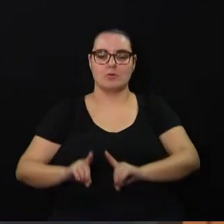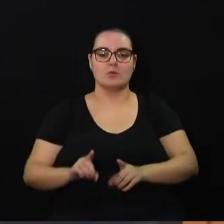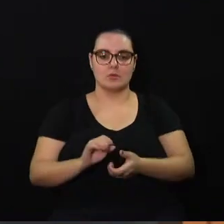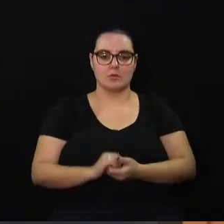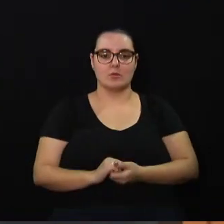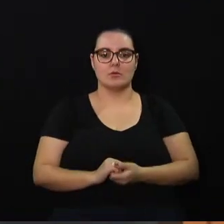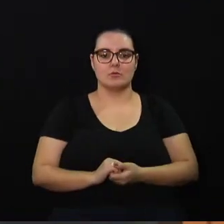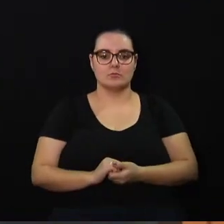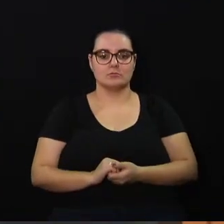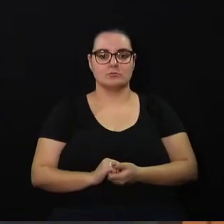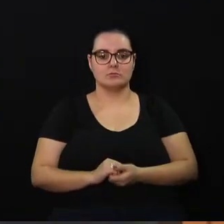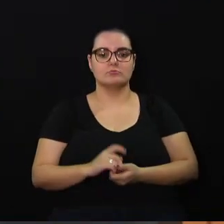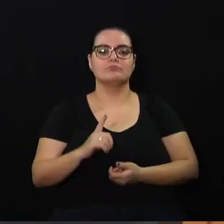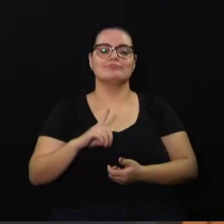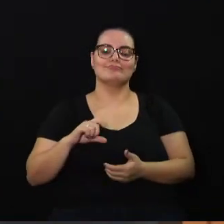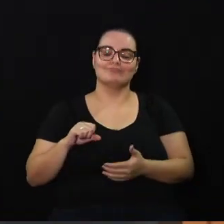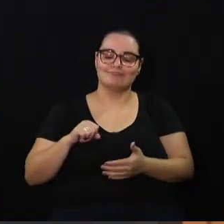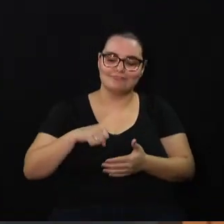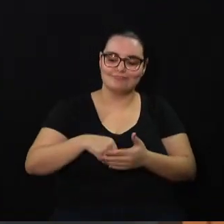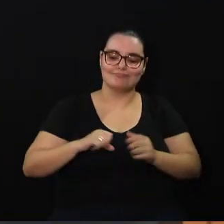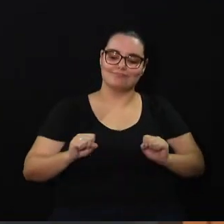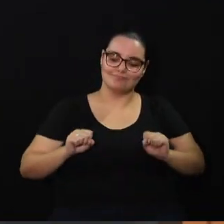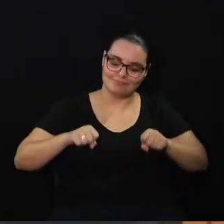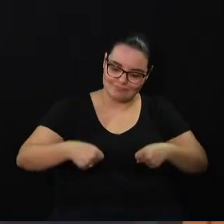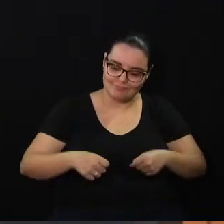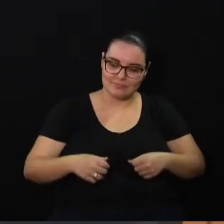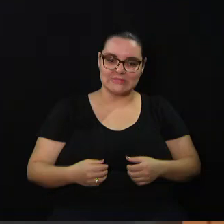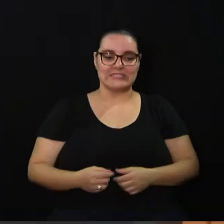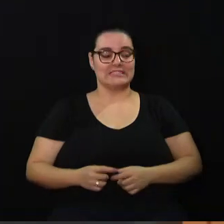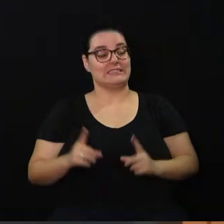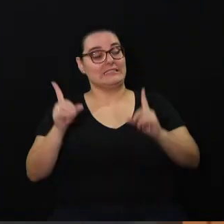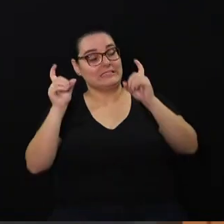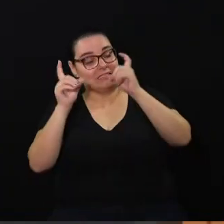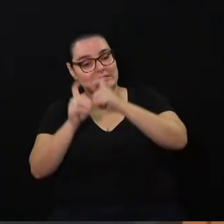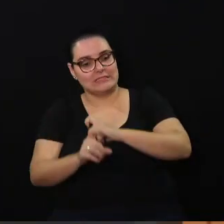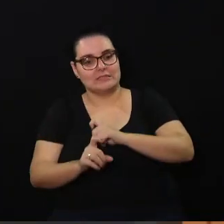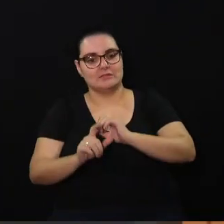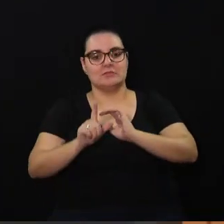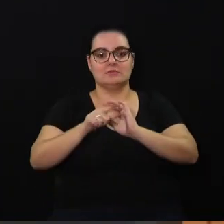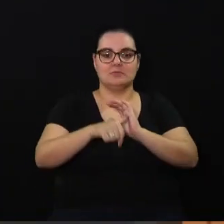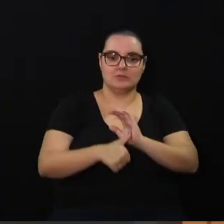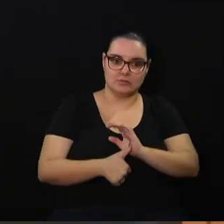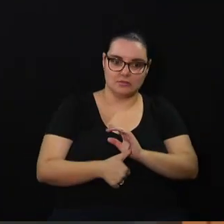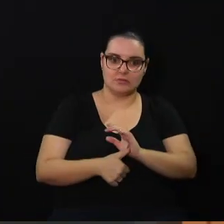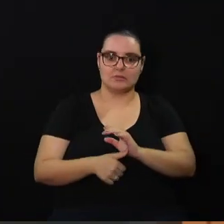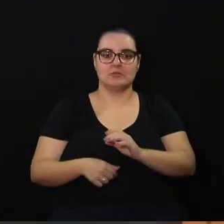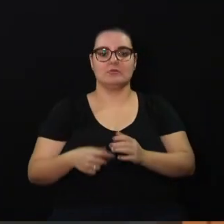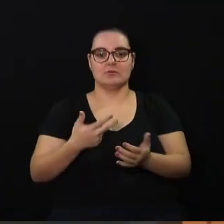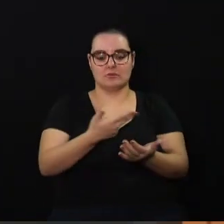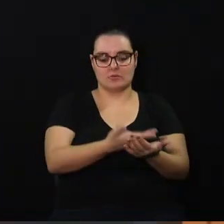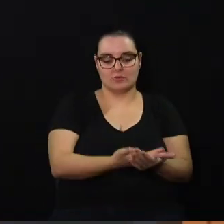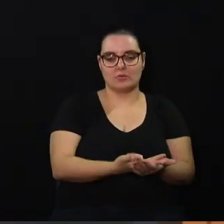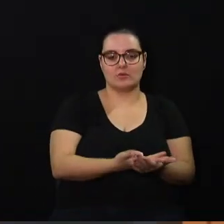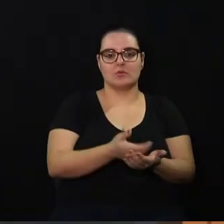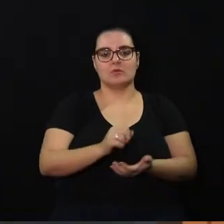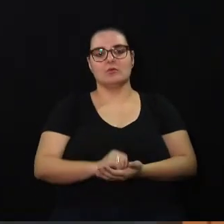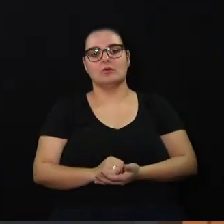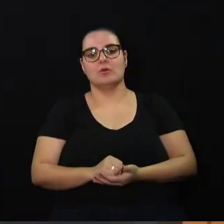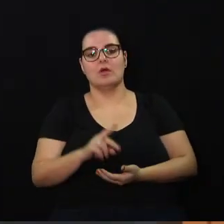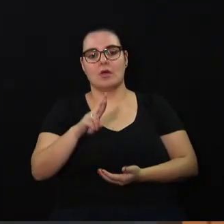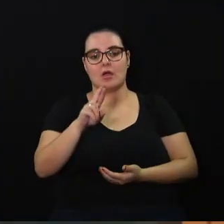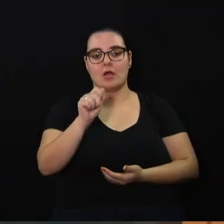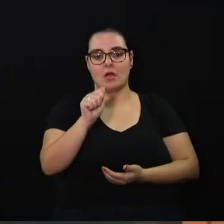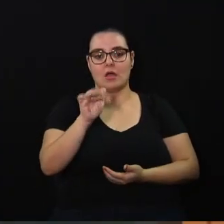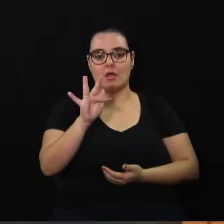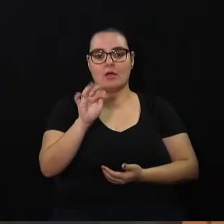enfrentei muitas dificuldades no começo mas assim que ele saiu do período de internação que durou 40 dias rafael foi uma criança prematura